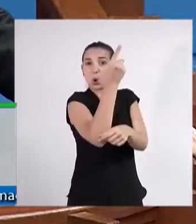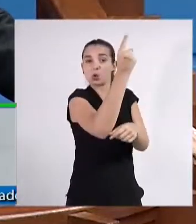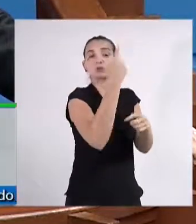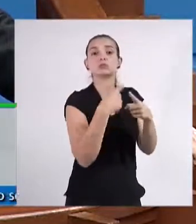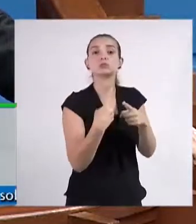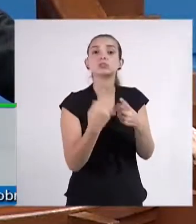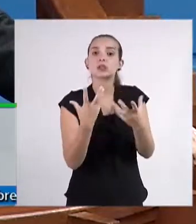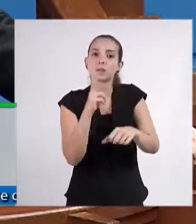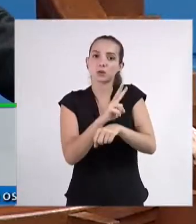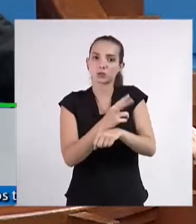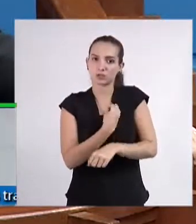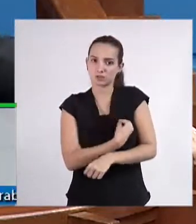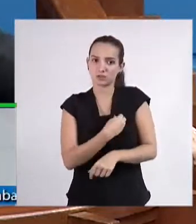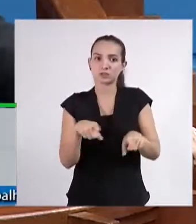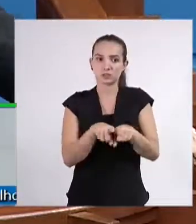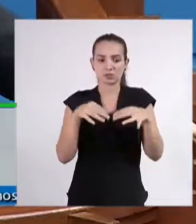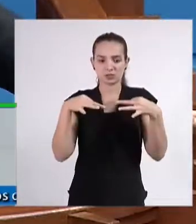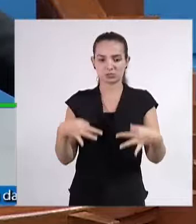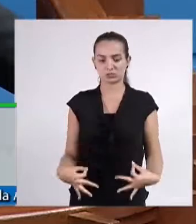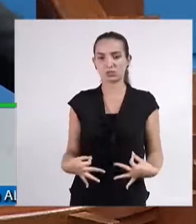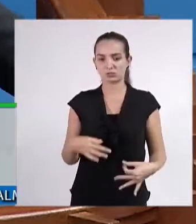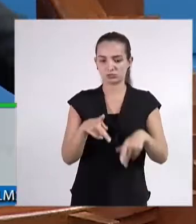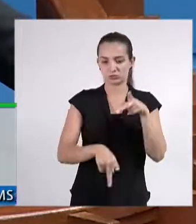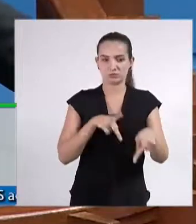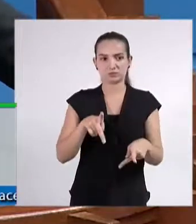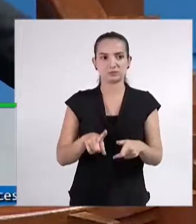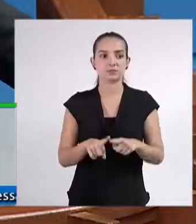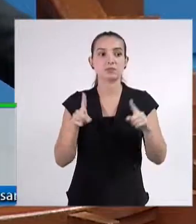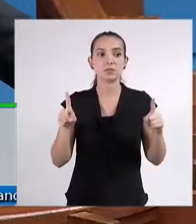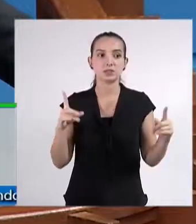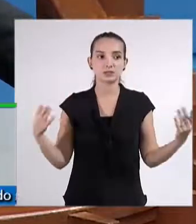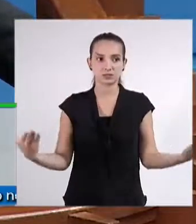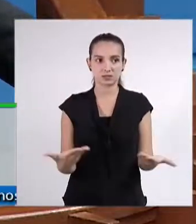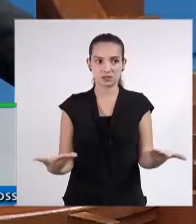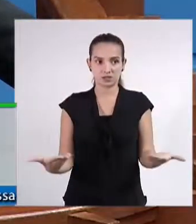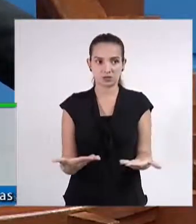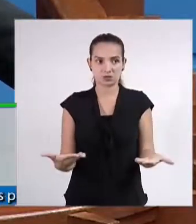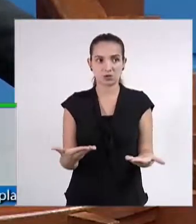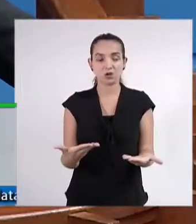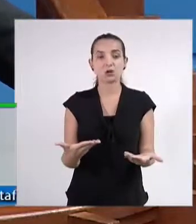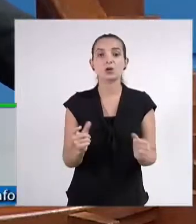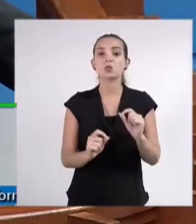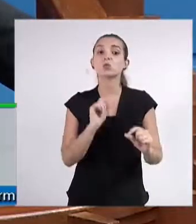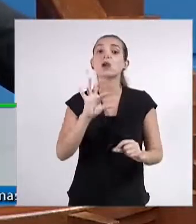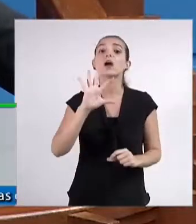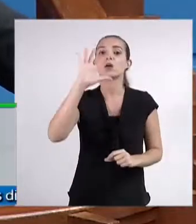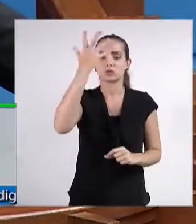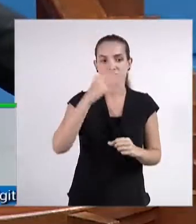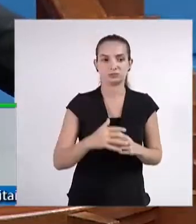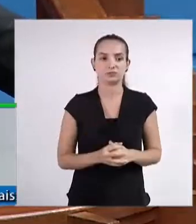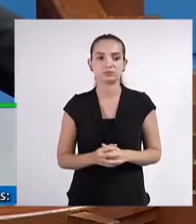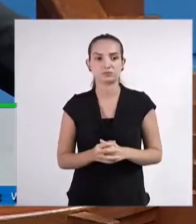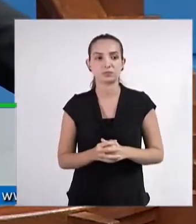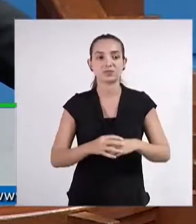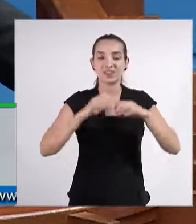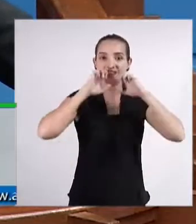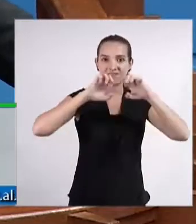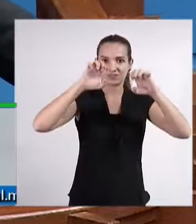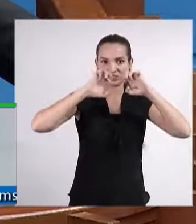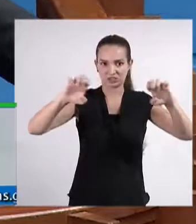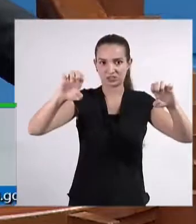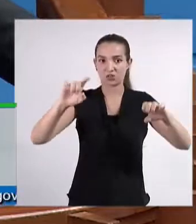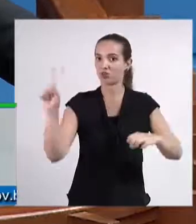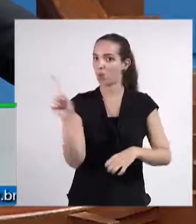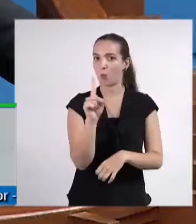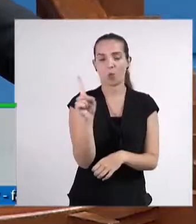das pessoas. Acontece que a evangelização, ela não é